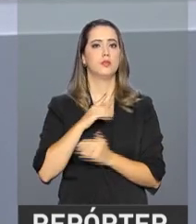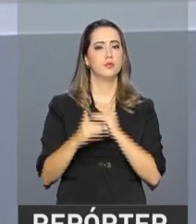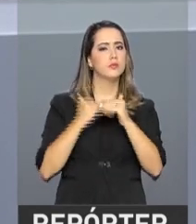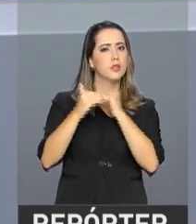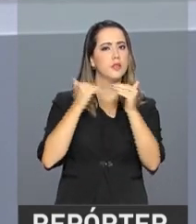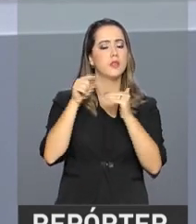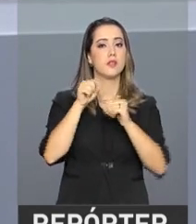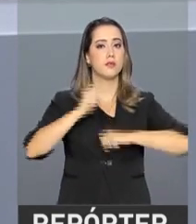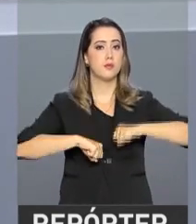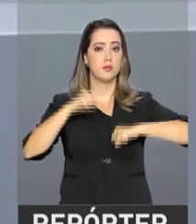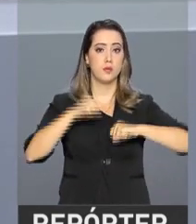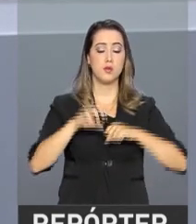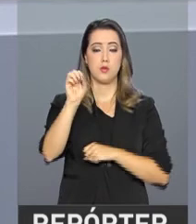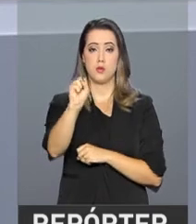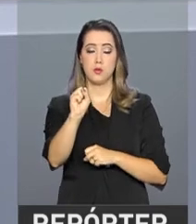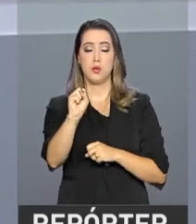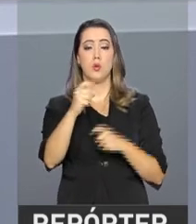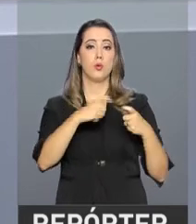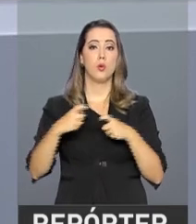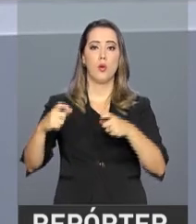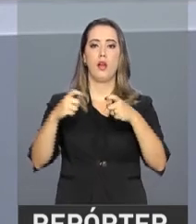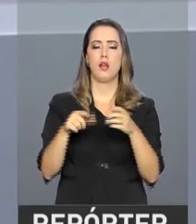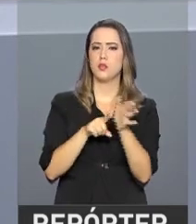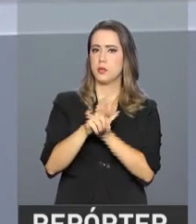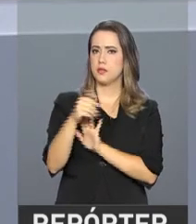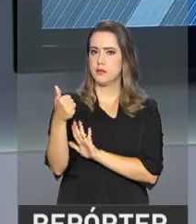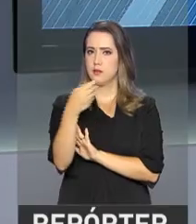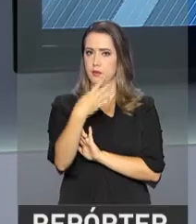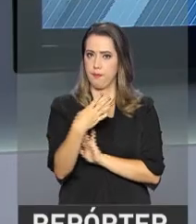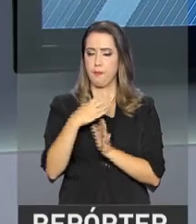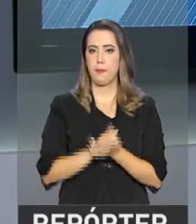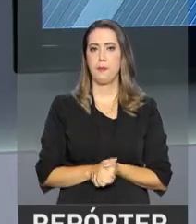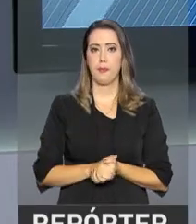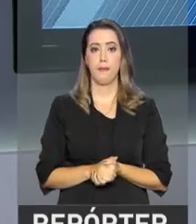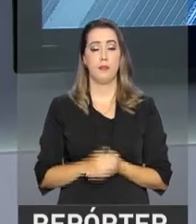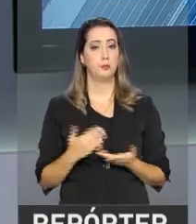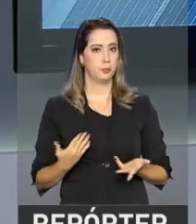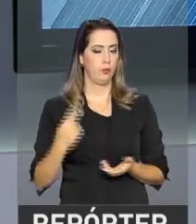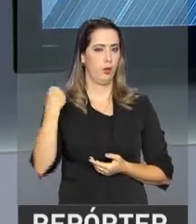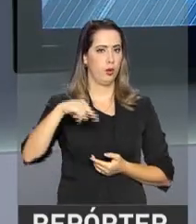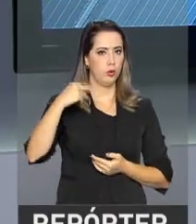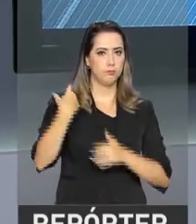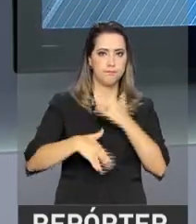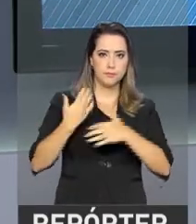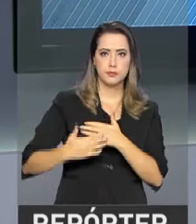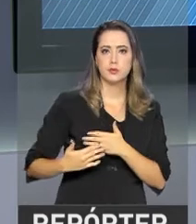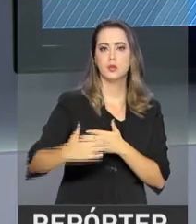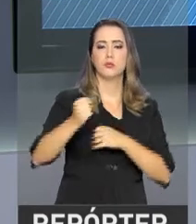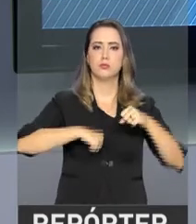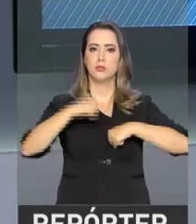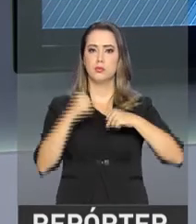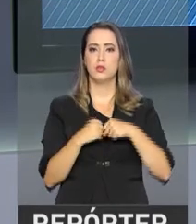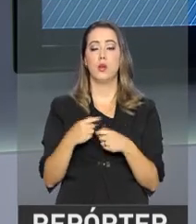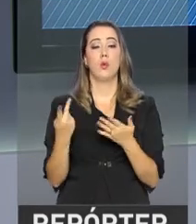na produção industrial em oito de 14 locais pesquisados em novembro maior avanço na produção industrial foi registrada